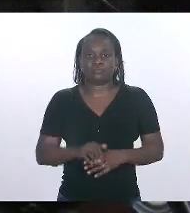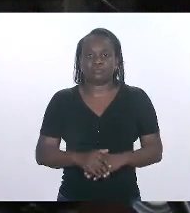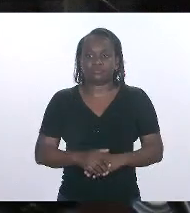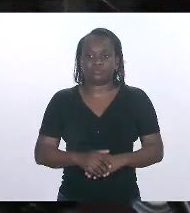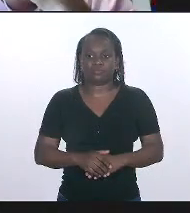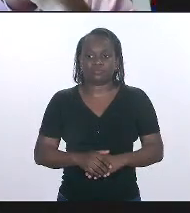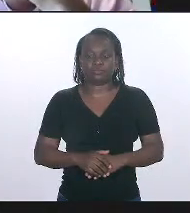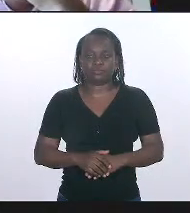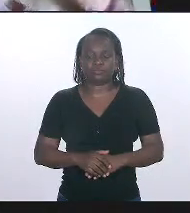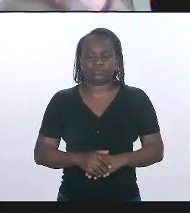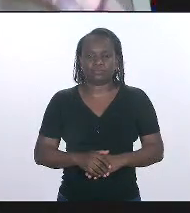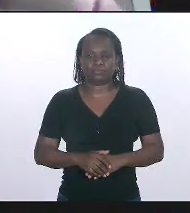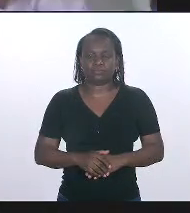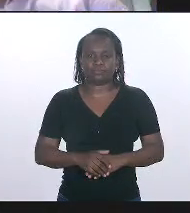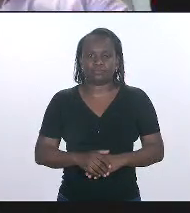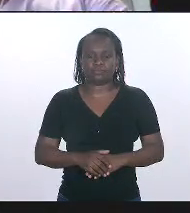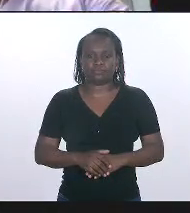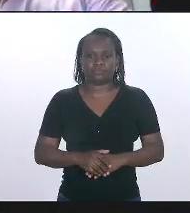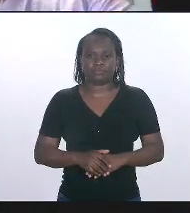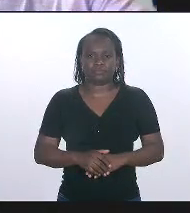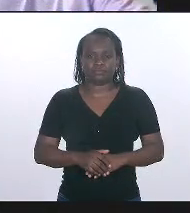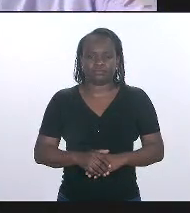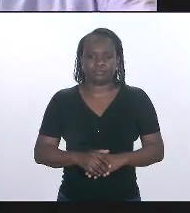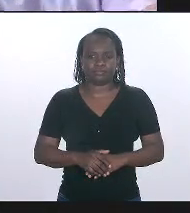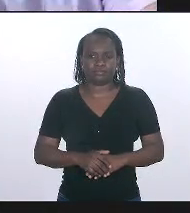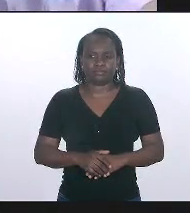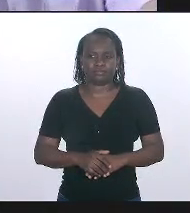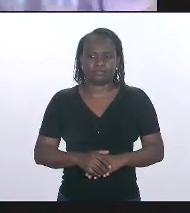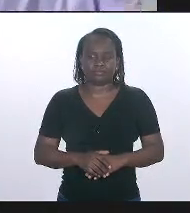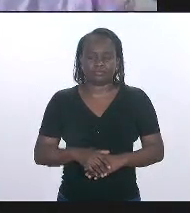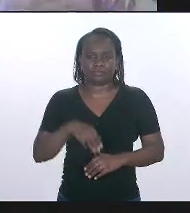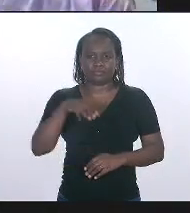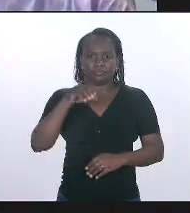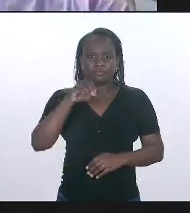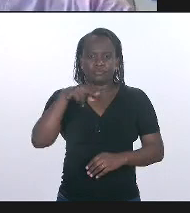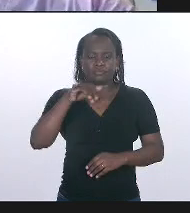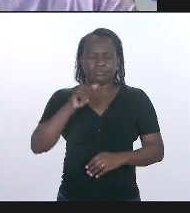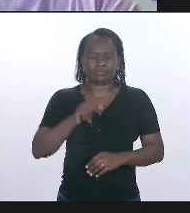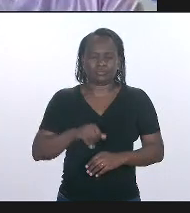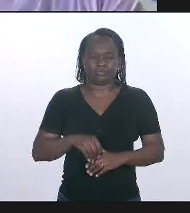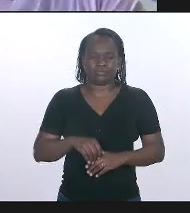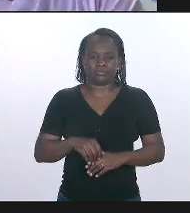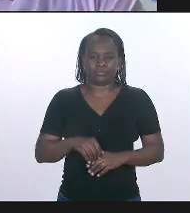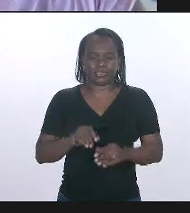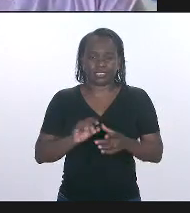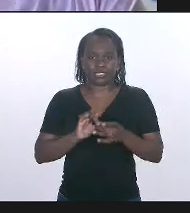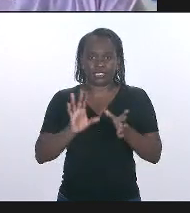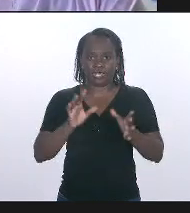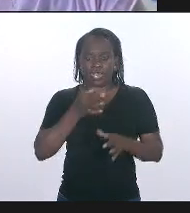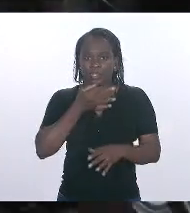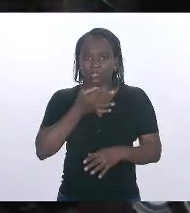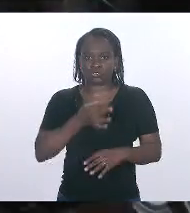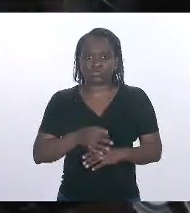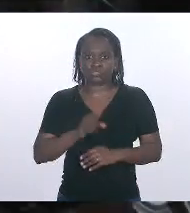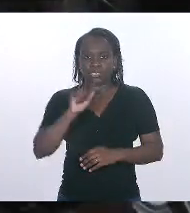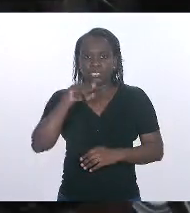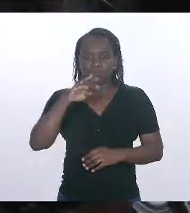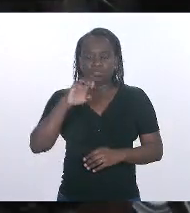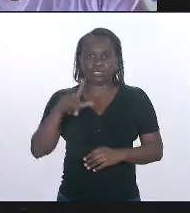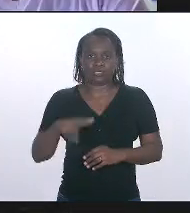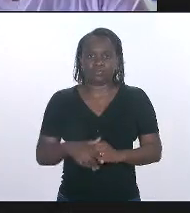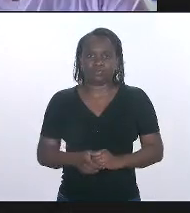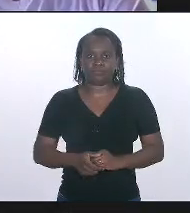Francisco. Assim, por quê? Porque... Mônica, está aberto, Samuel. Está aberto, Samuel, o seu